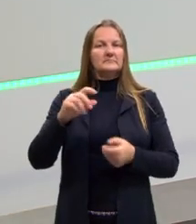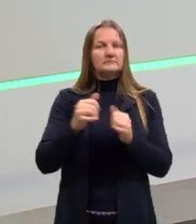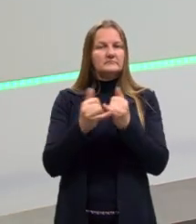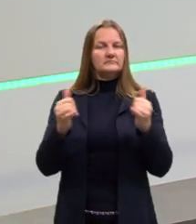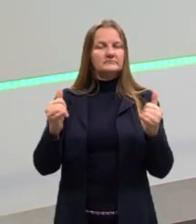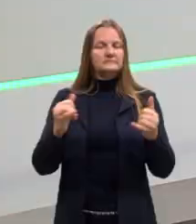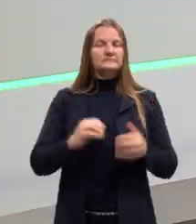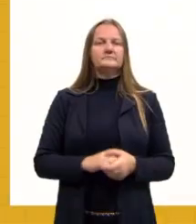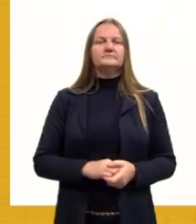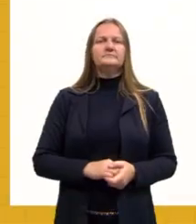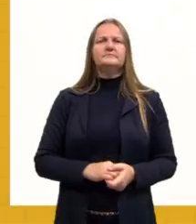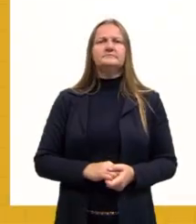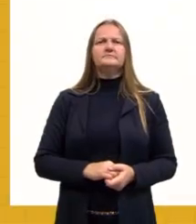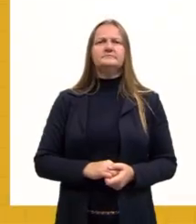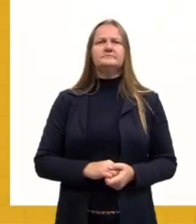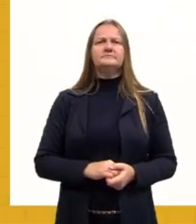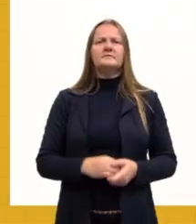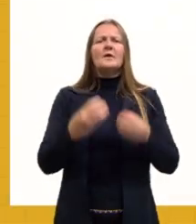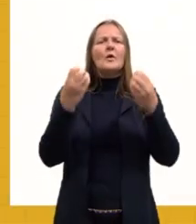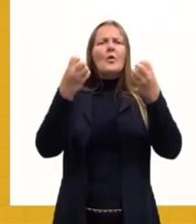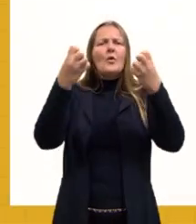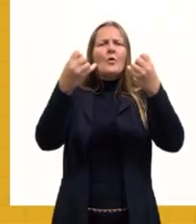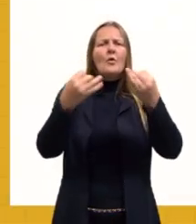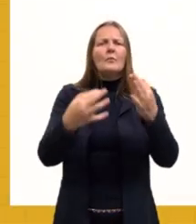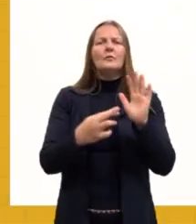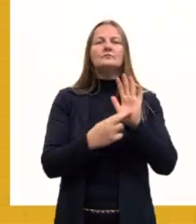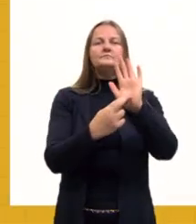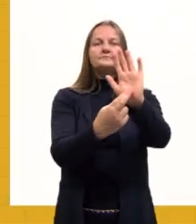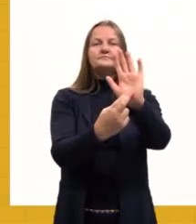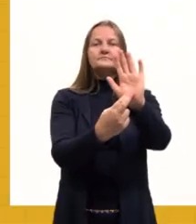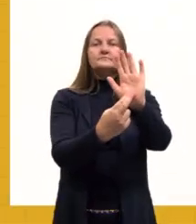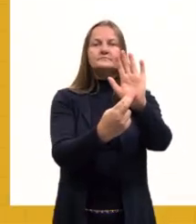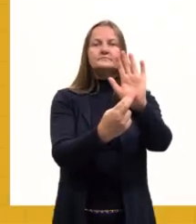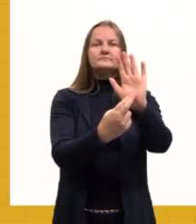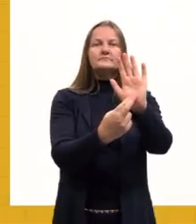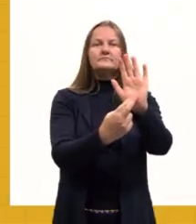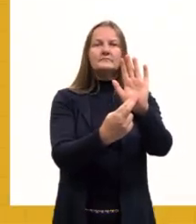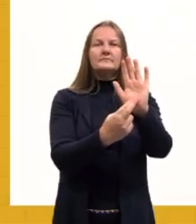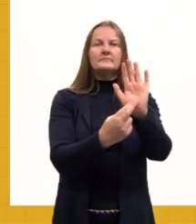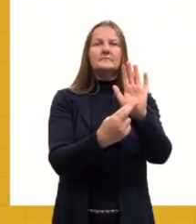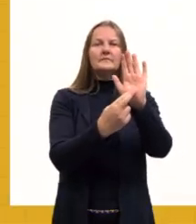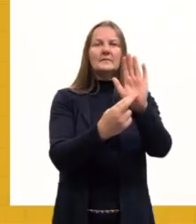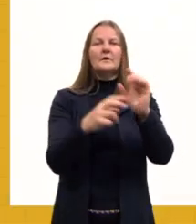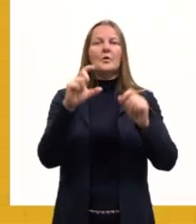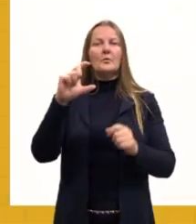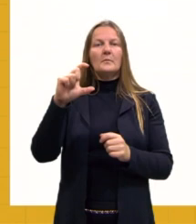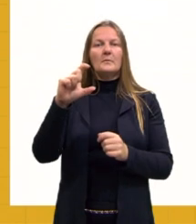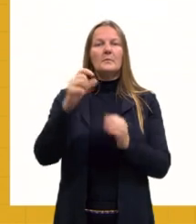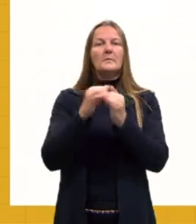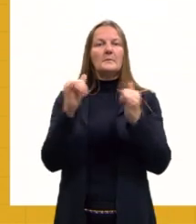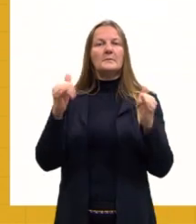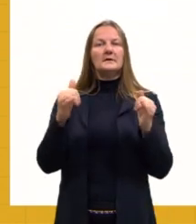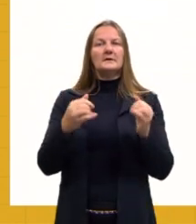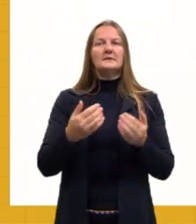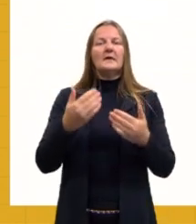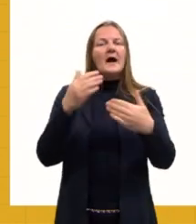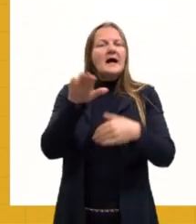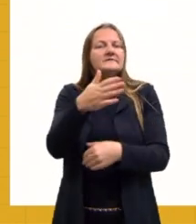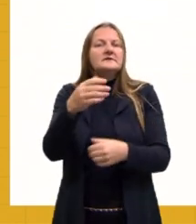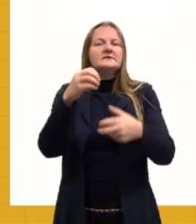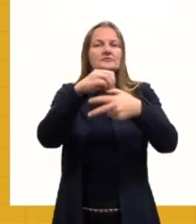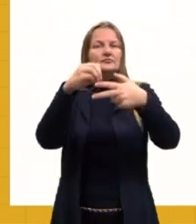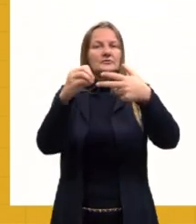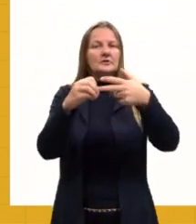Então como que a pilha é representada como que ela traz essas Como foi na entrada essas questões tá o Enem ele pode trazer